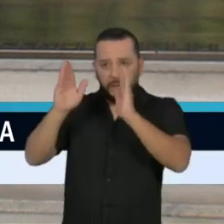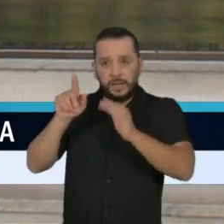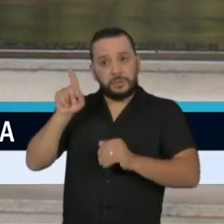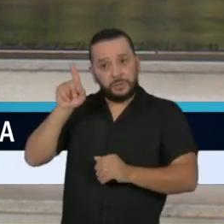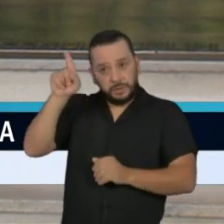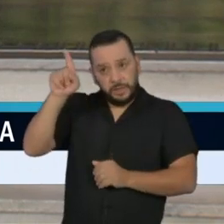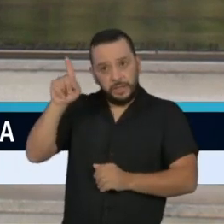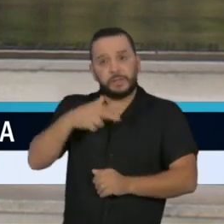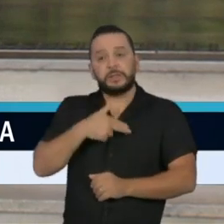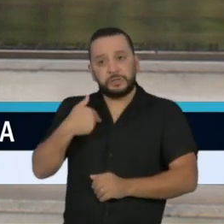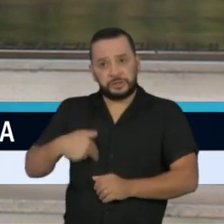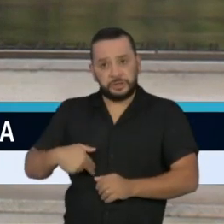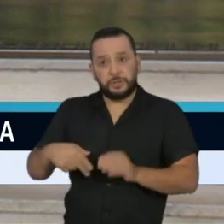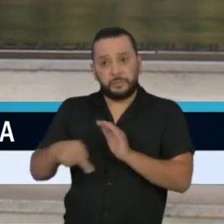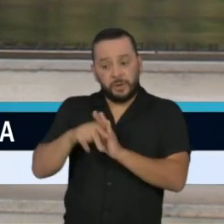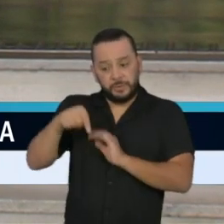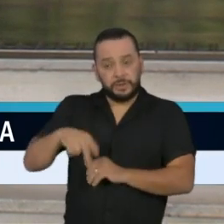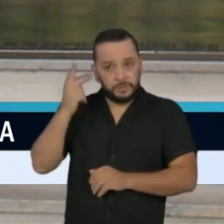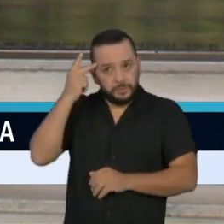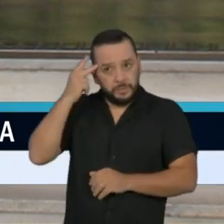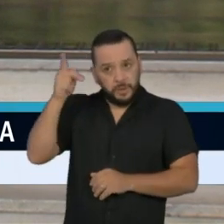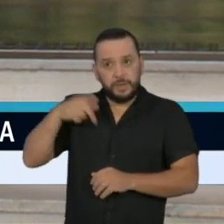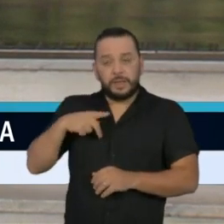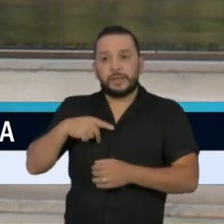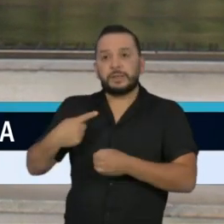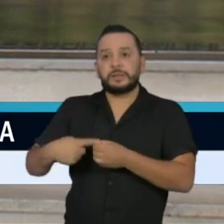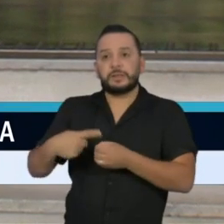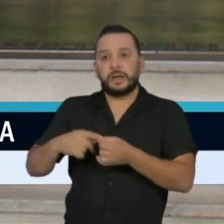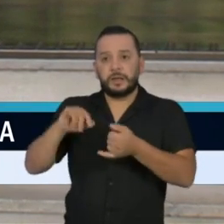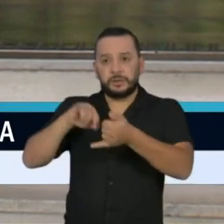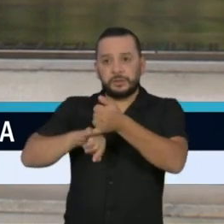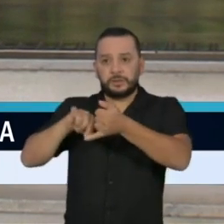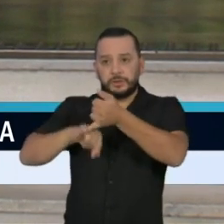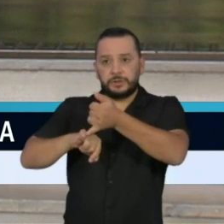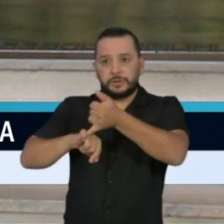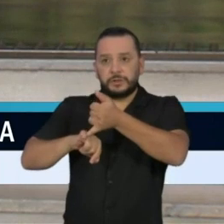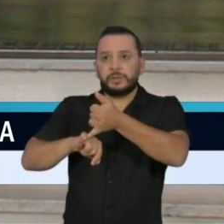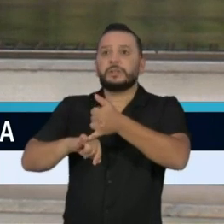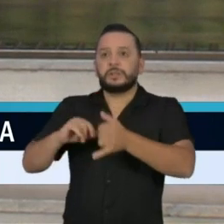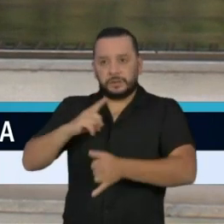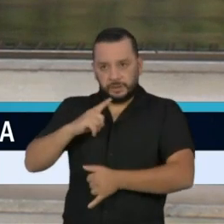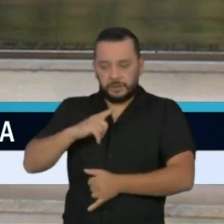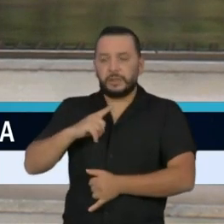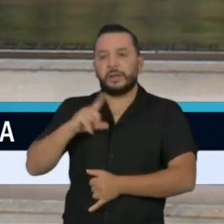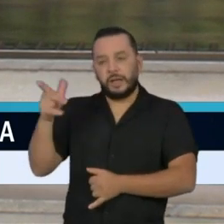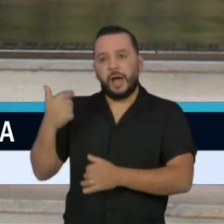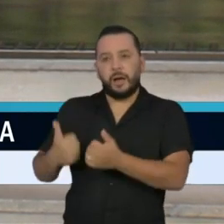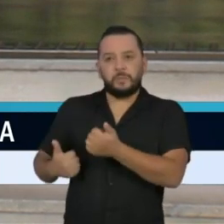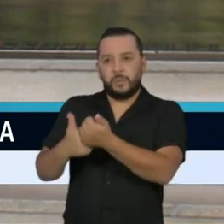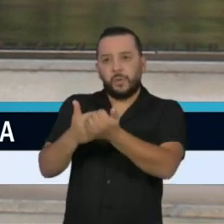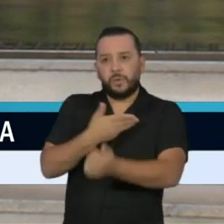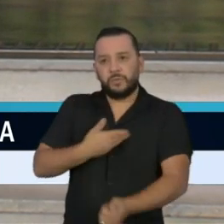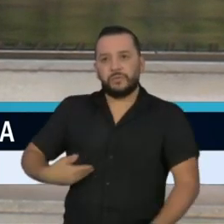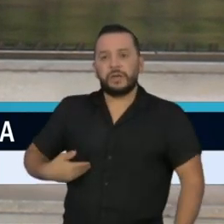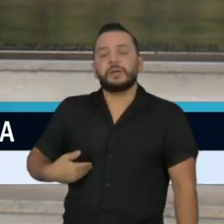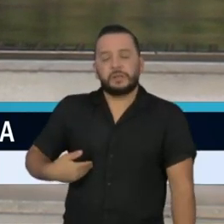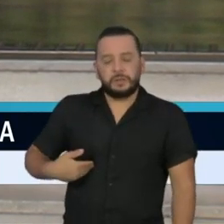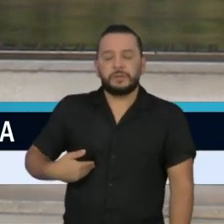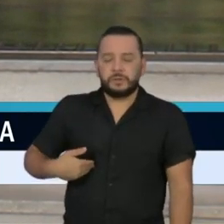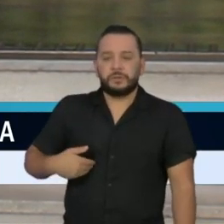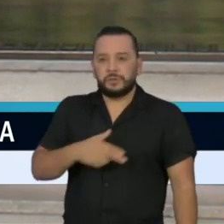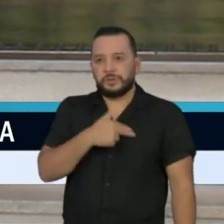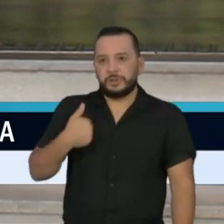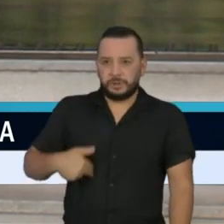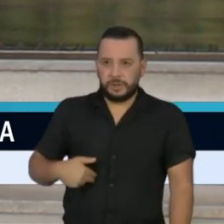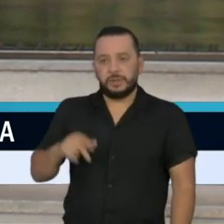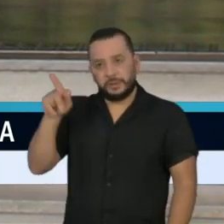de 2019. O escritório foi implantado com o apoio do governo chinês e do governo da província